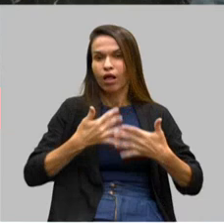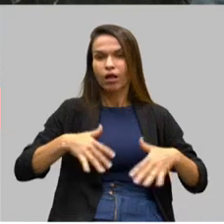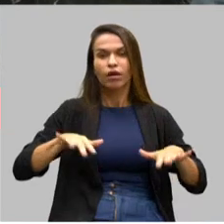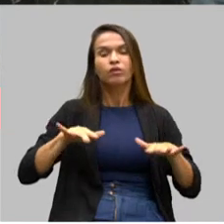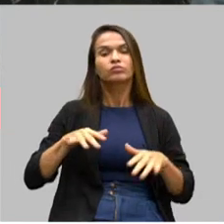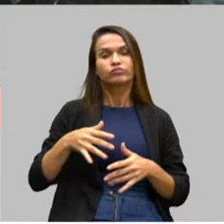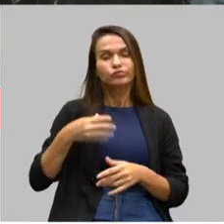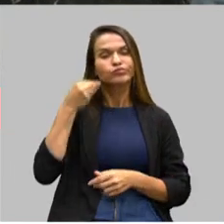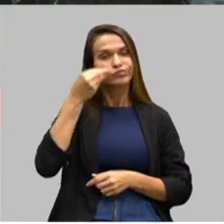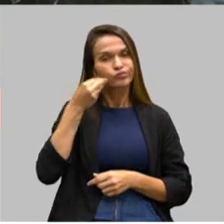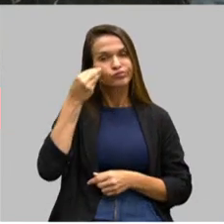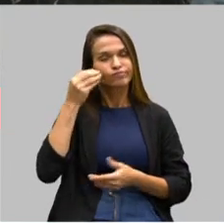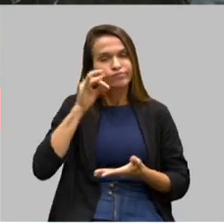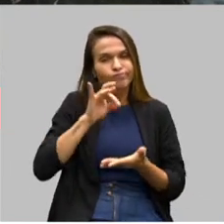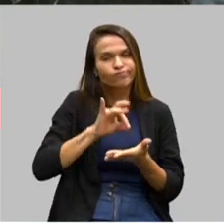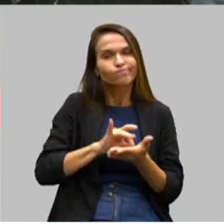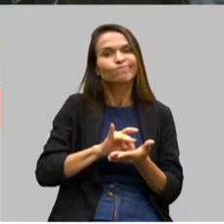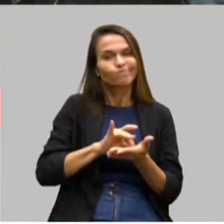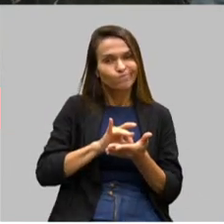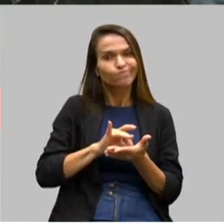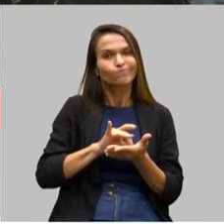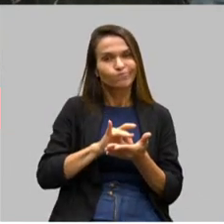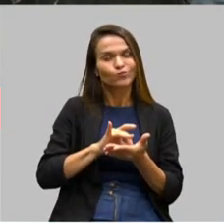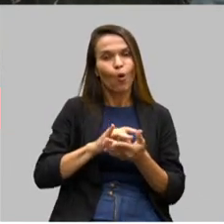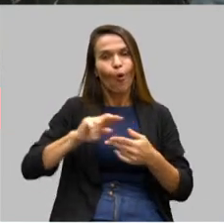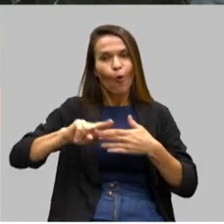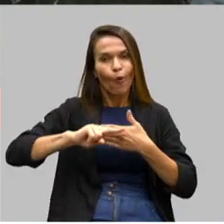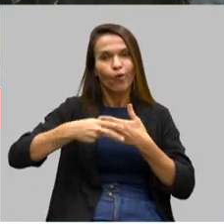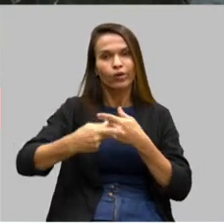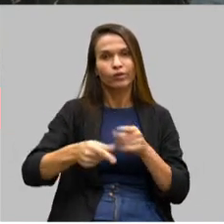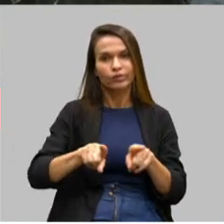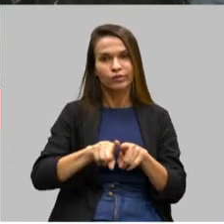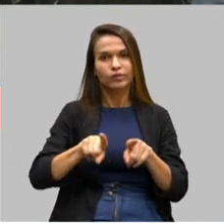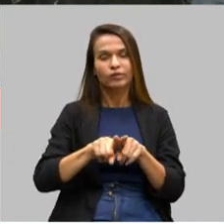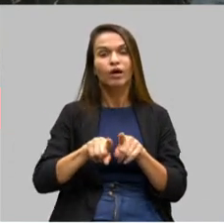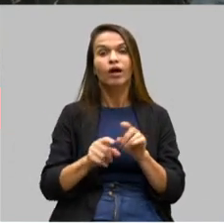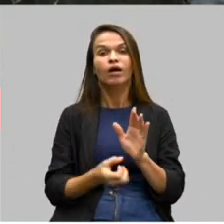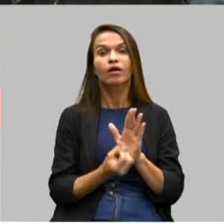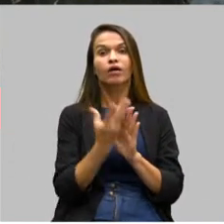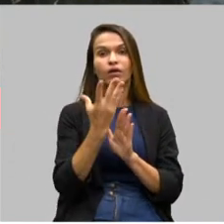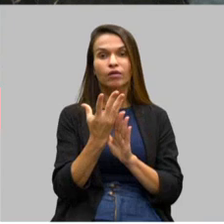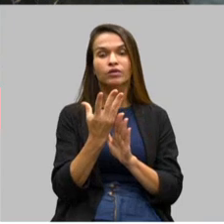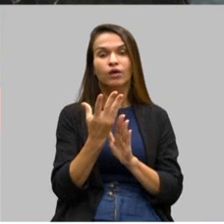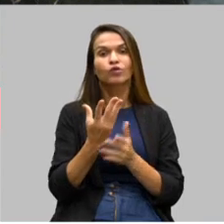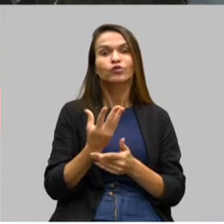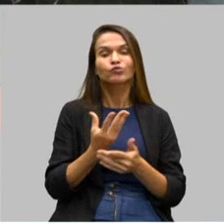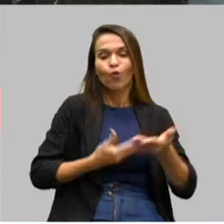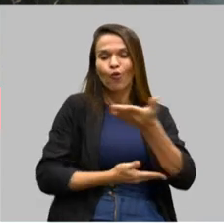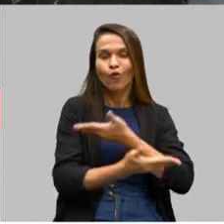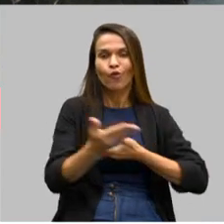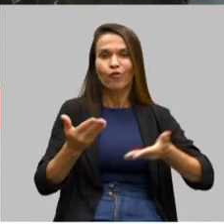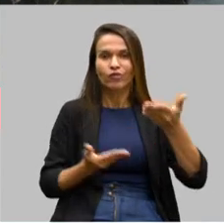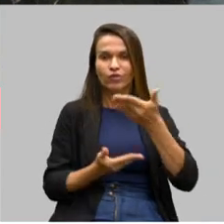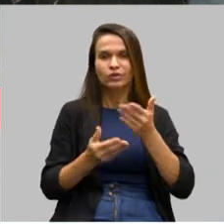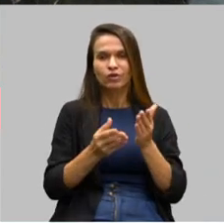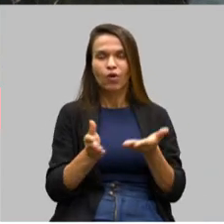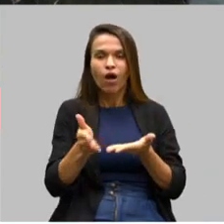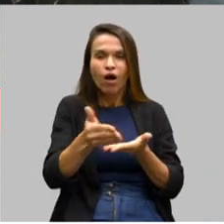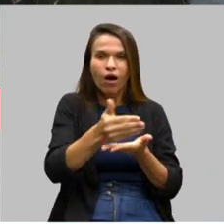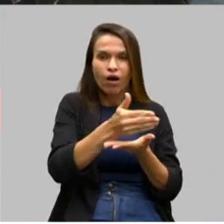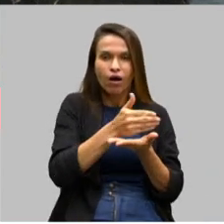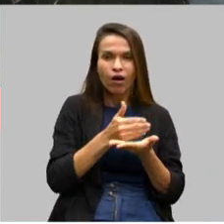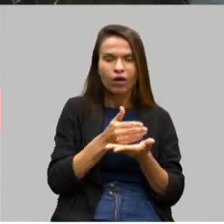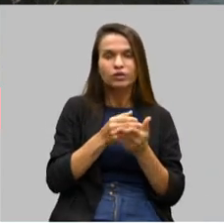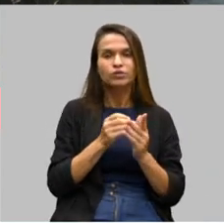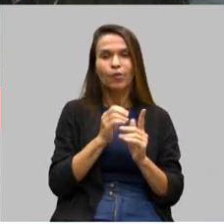tempo com essa realidade e suas consequências. E é daí que surge a expressão convivência. Segundo dados da Organização